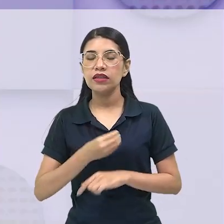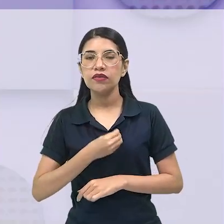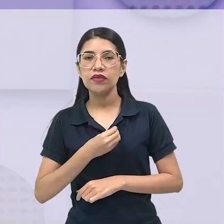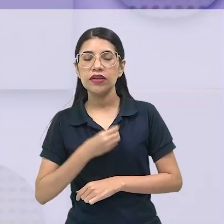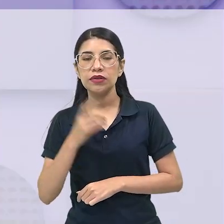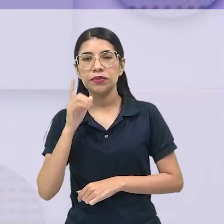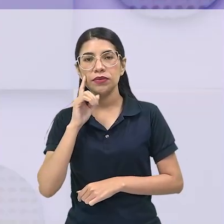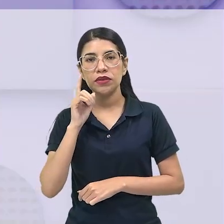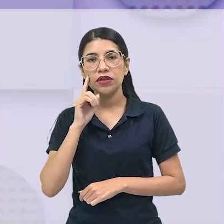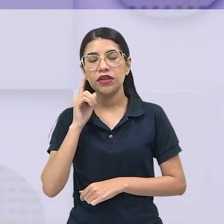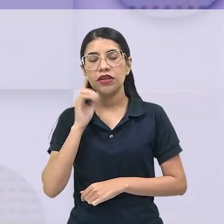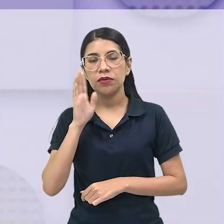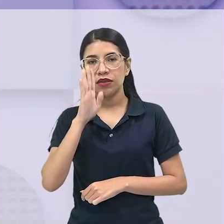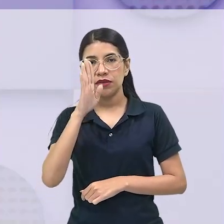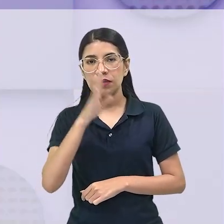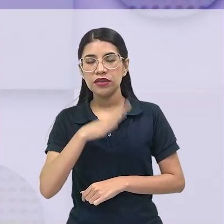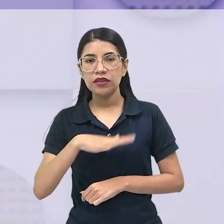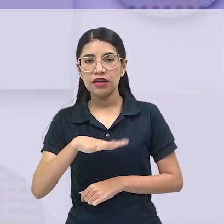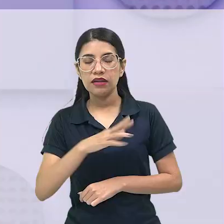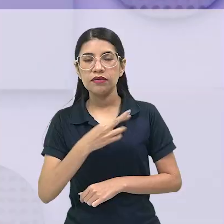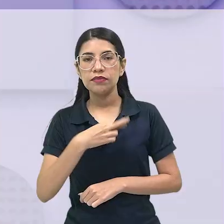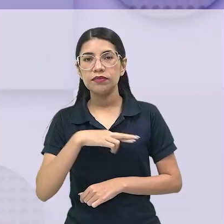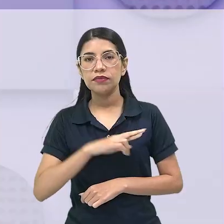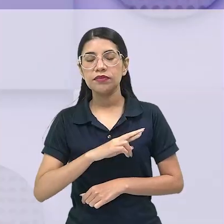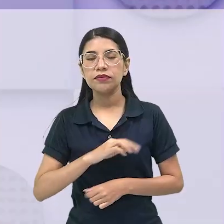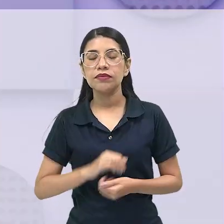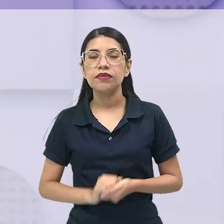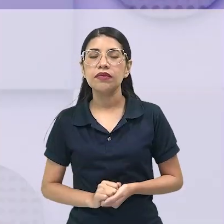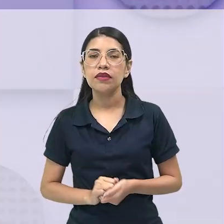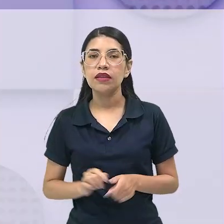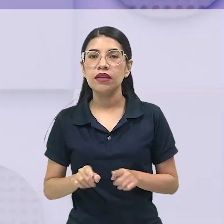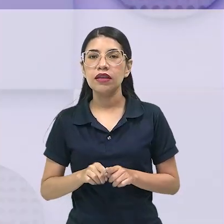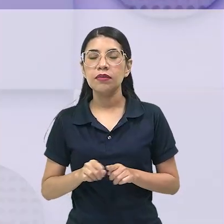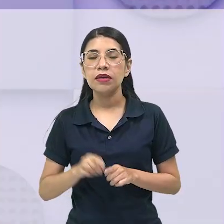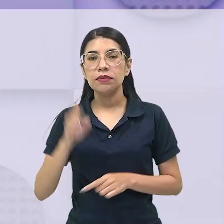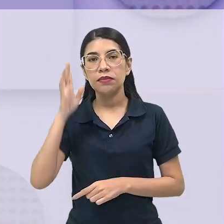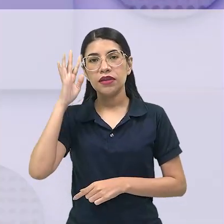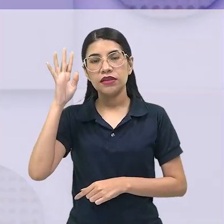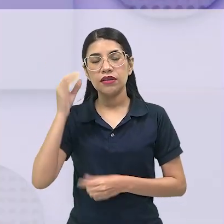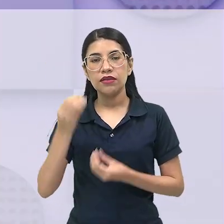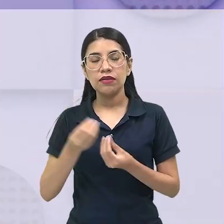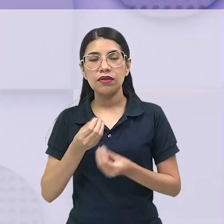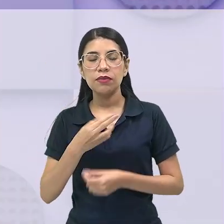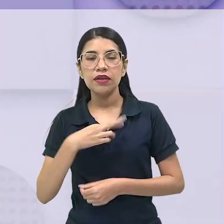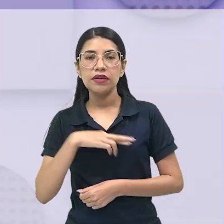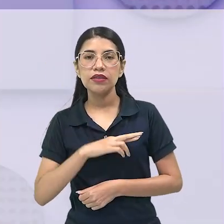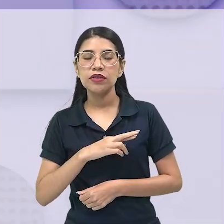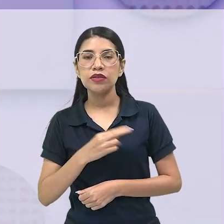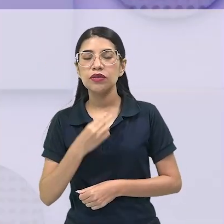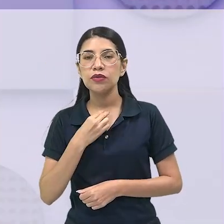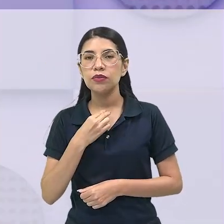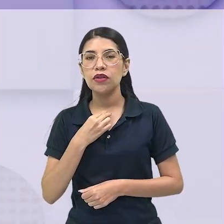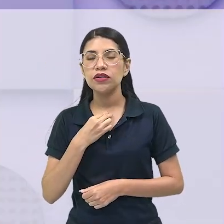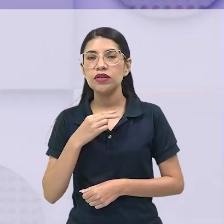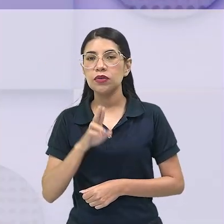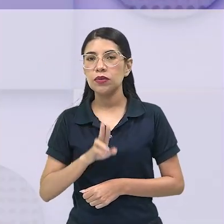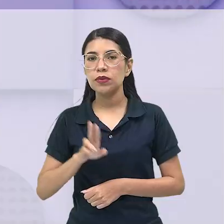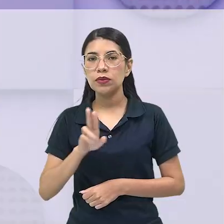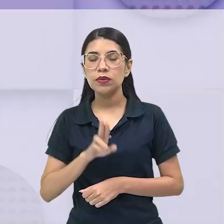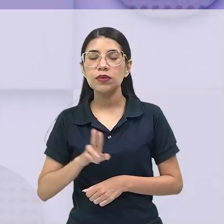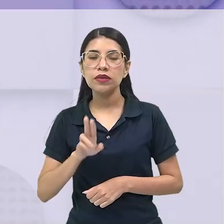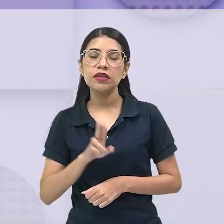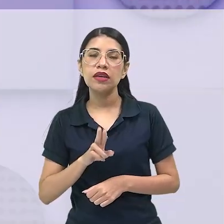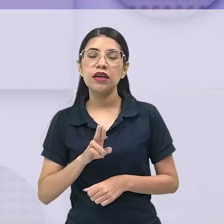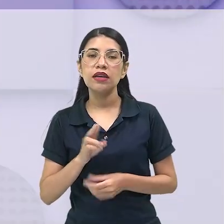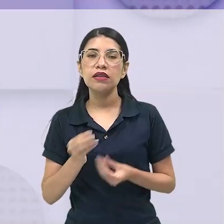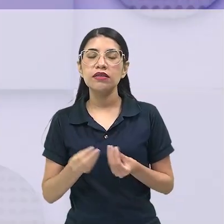vida, principalmente nessa dimensão das religiões. E pensar como as religiões não devem ser instrumentalizadas, não devem